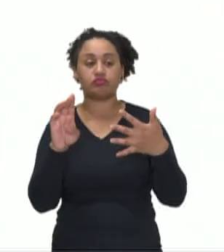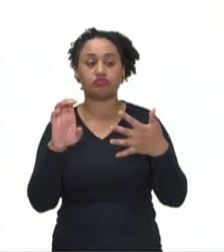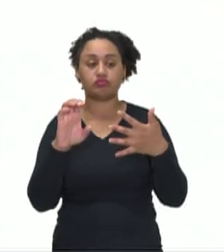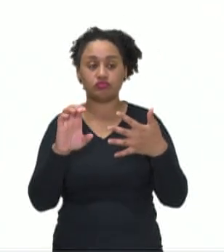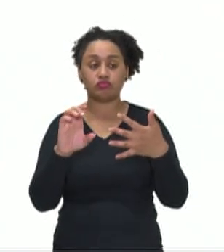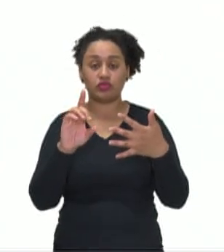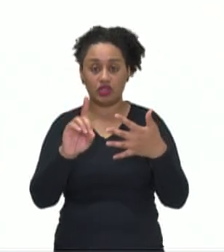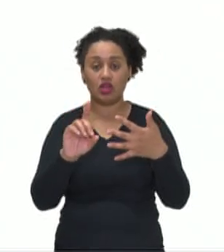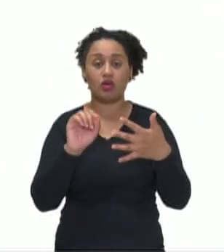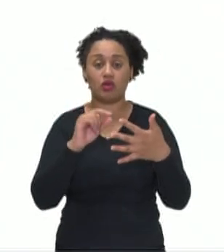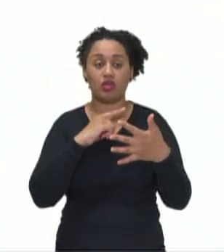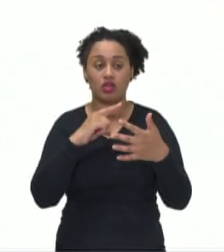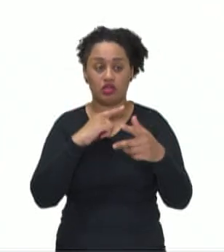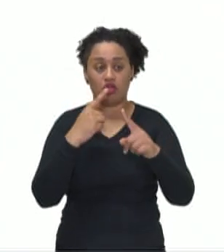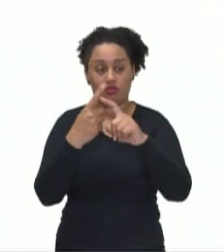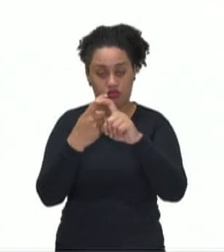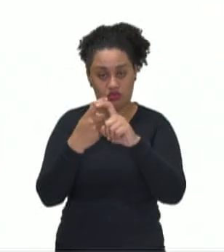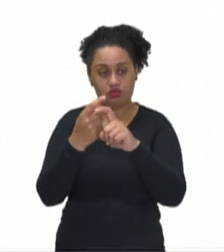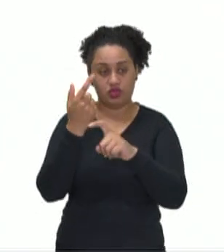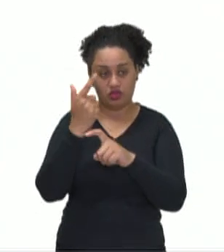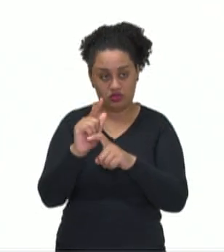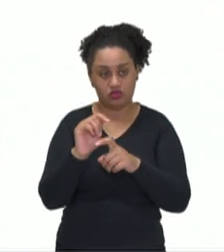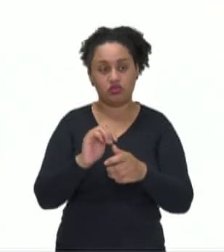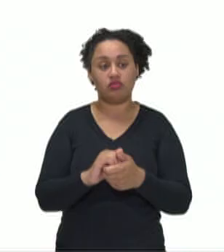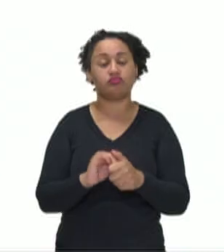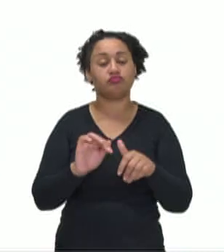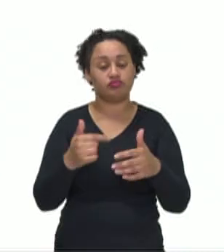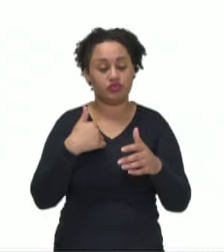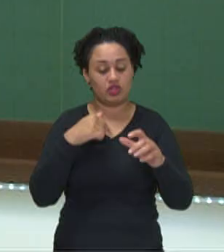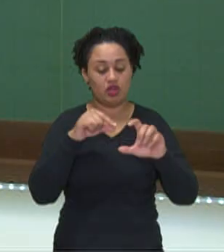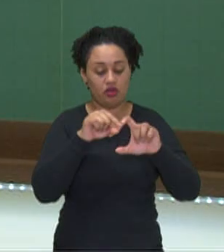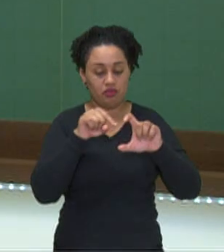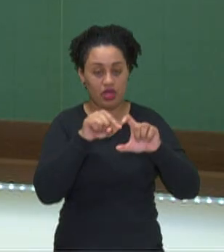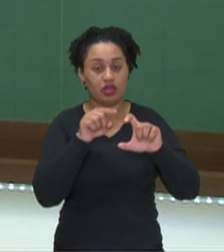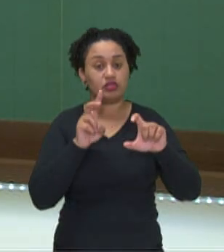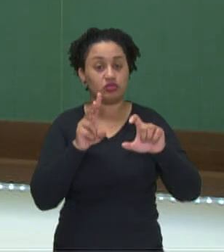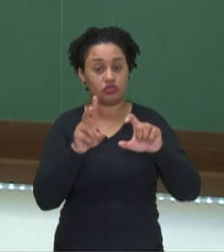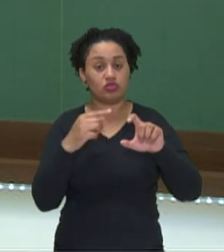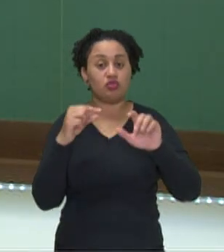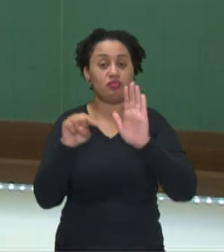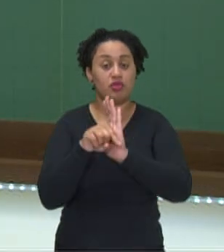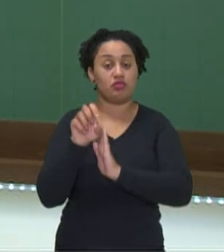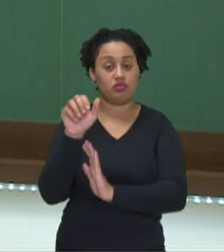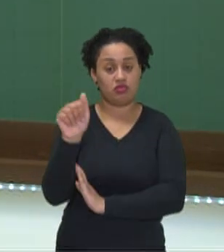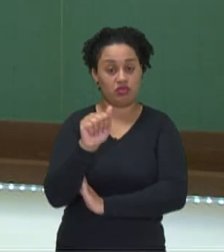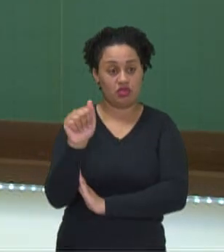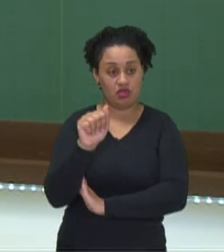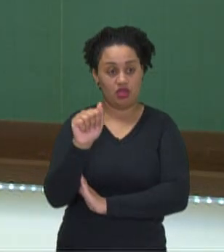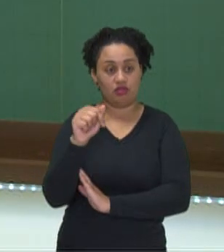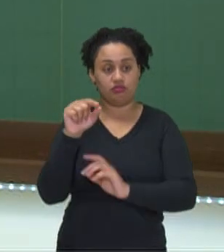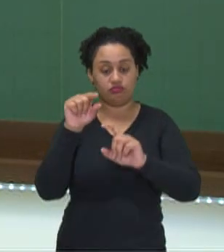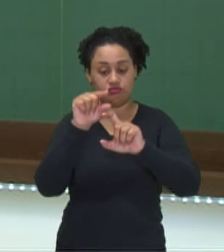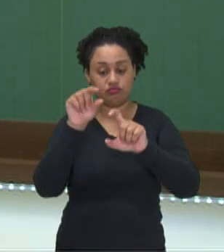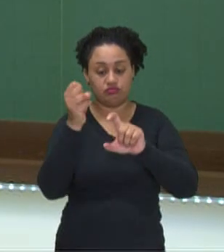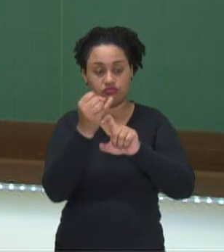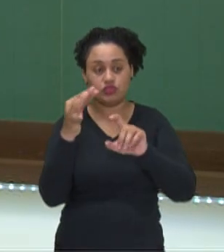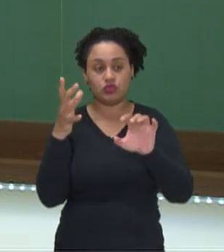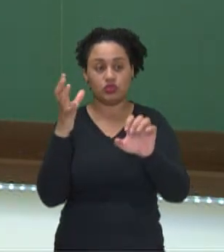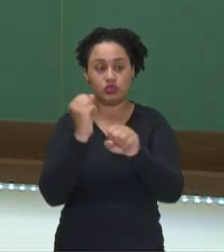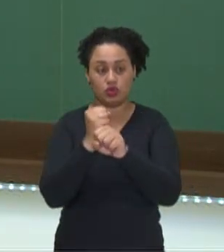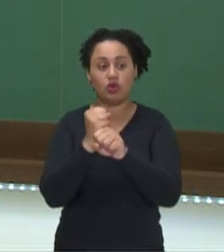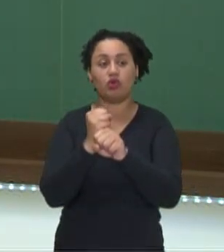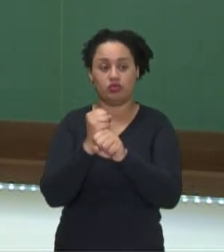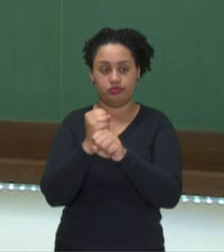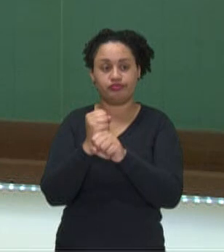temos uma multiplicação novamente. Então, conservamos a base menos A e somamos os expoentes. Menos